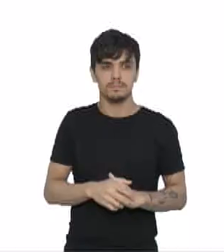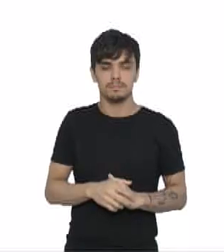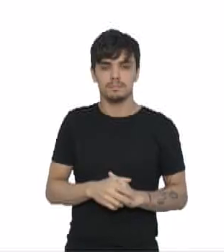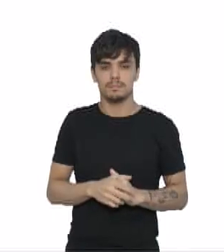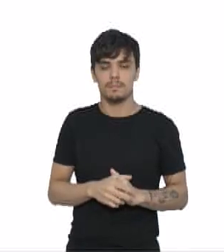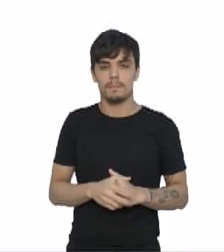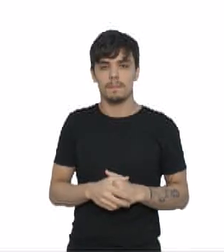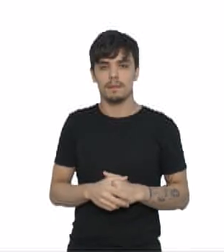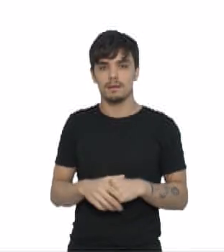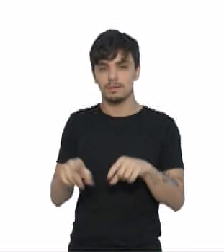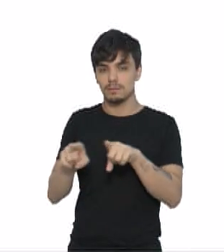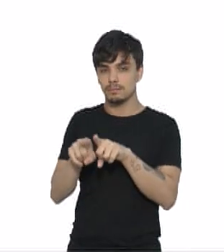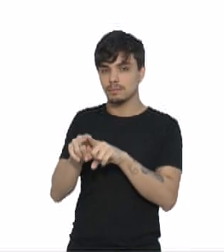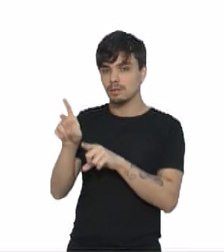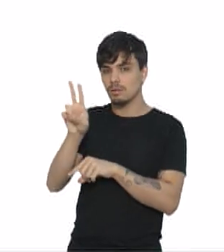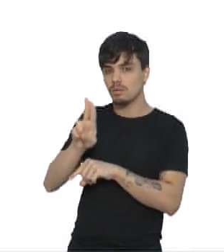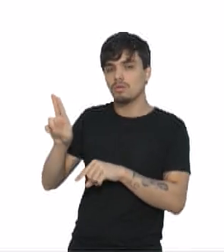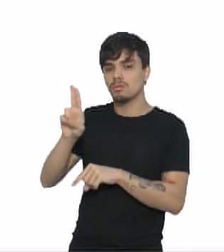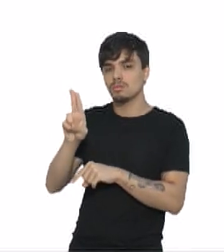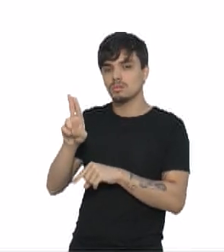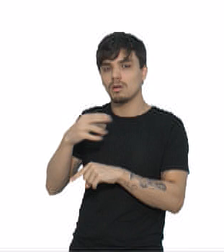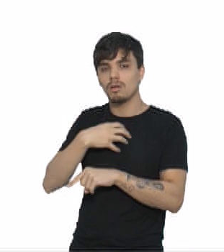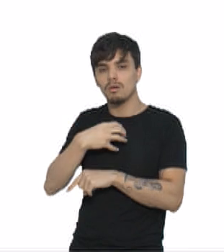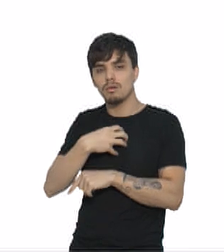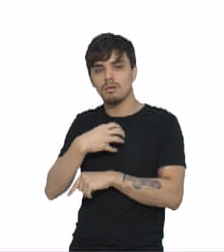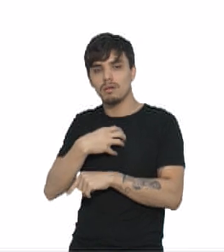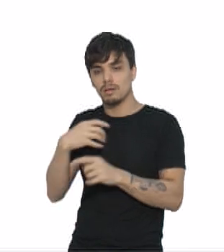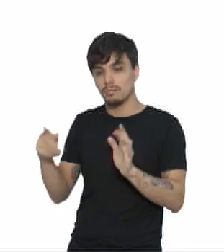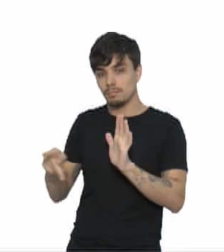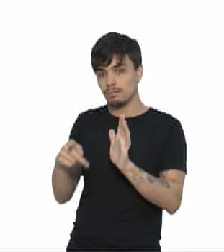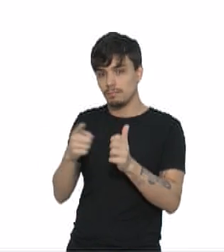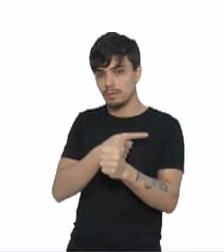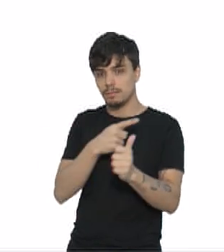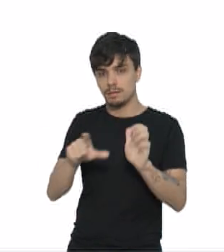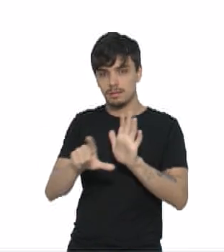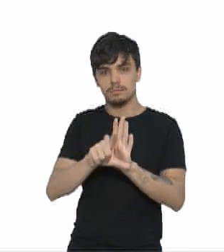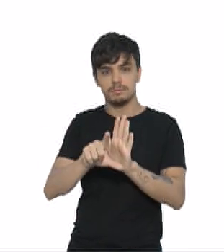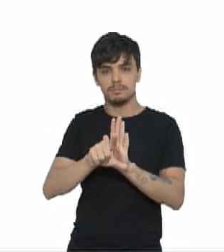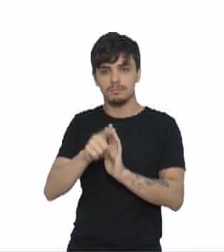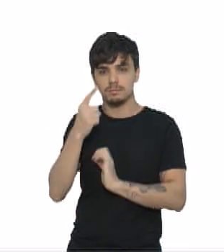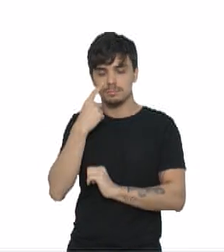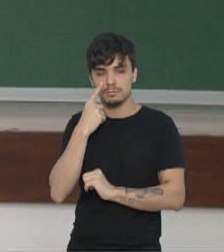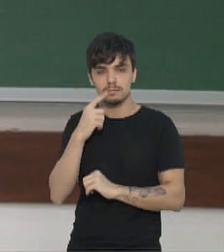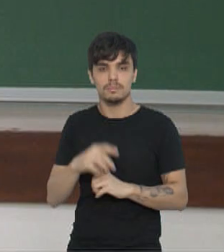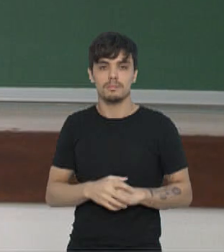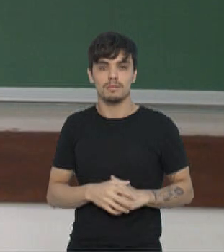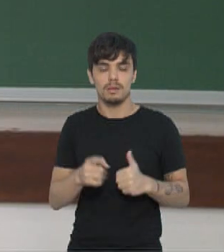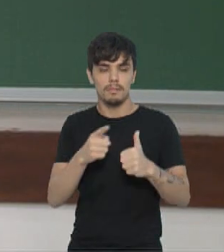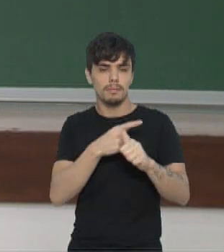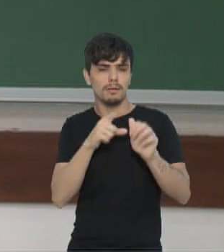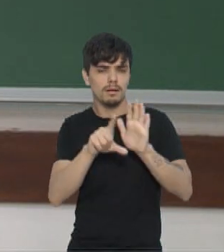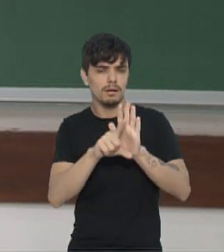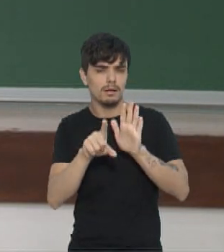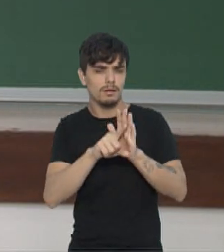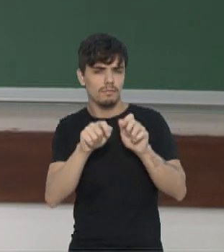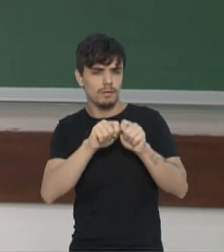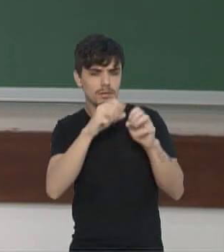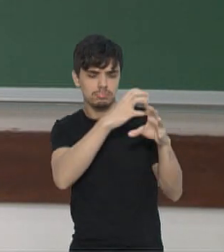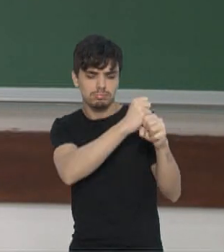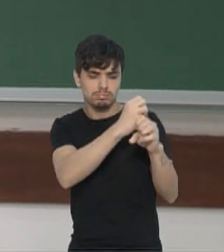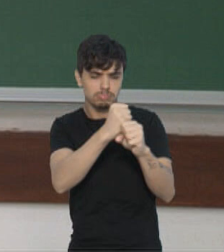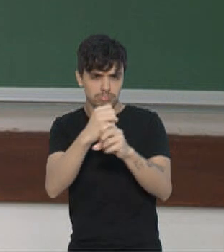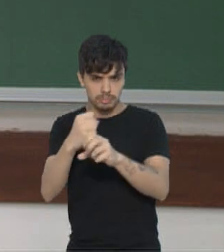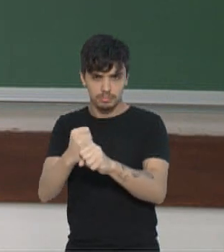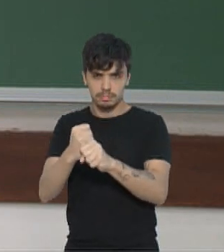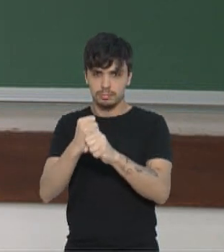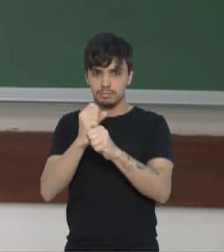Ele usou o mesmo método que usou para a sua primeira lei. Então olha só, lá na primeira lei que ele faz os cálculos,